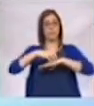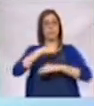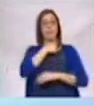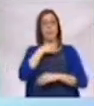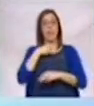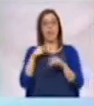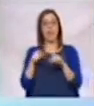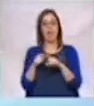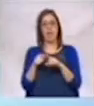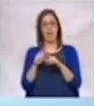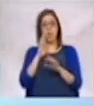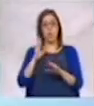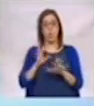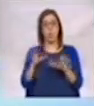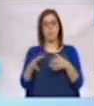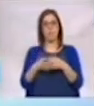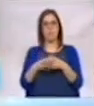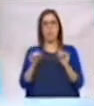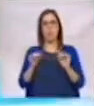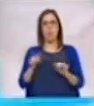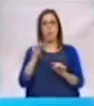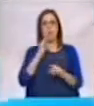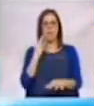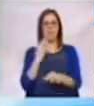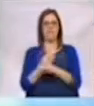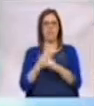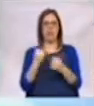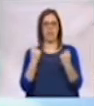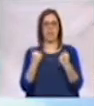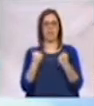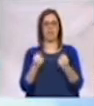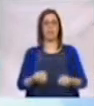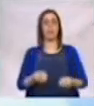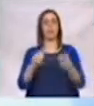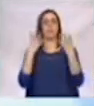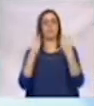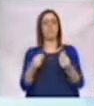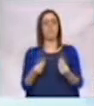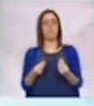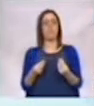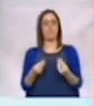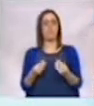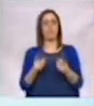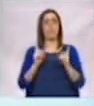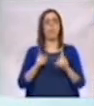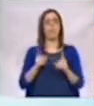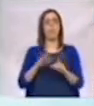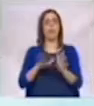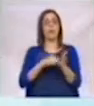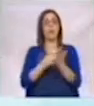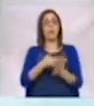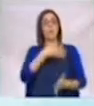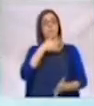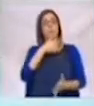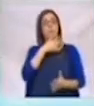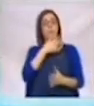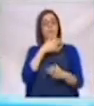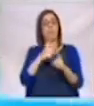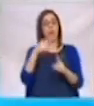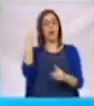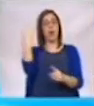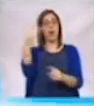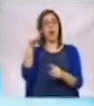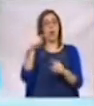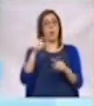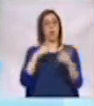sede do Daesh, no seu quartel-general, hoje foi um dia de festa, porque finalmente conseguiram aquilo que sempre